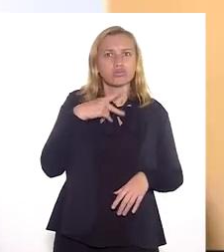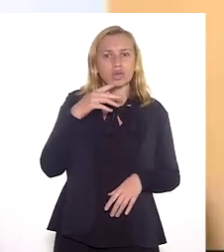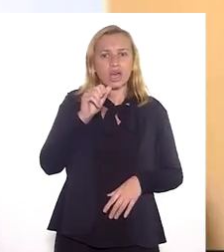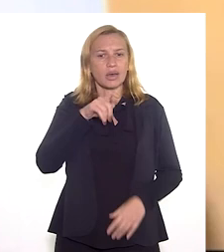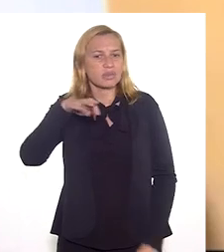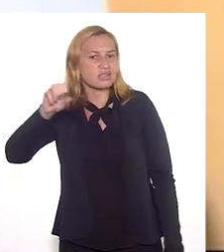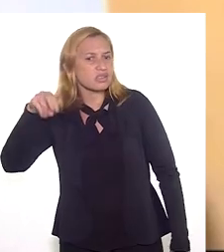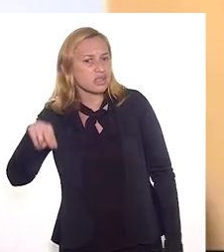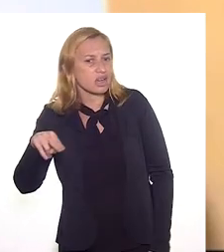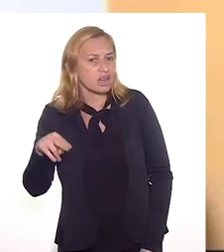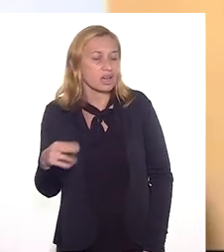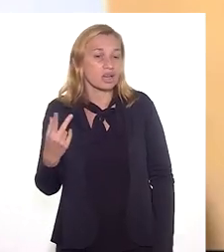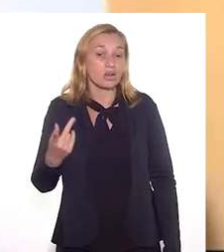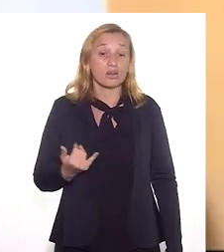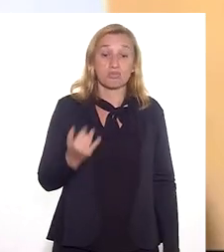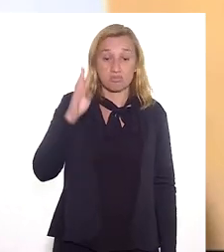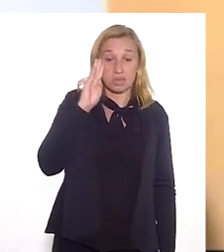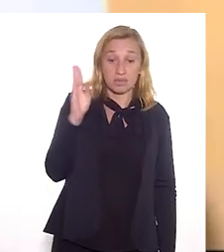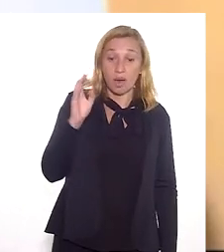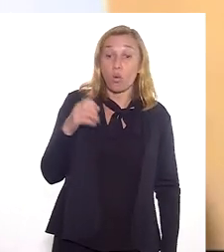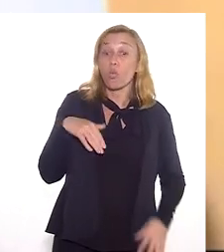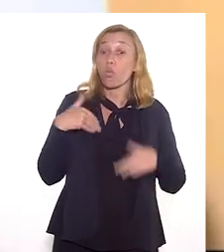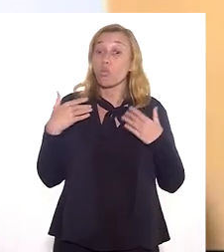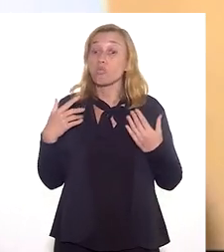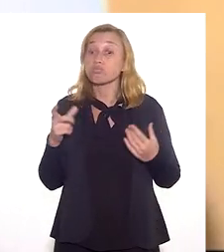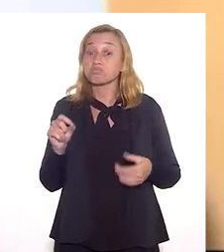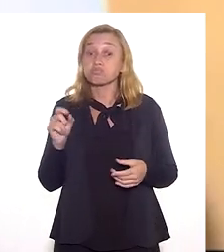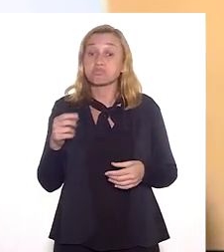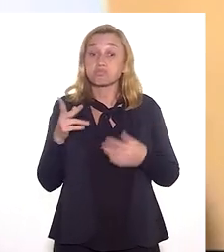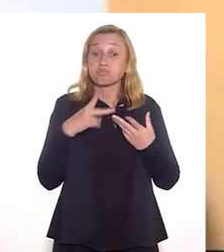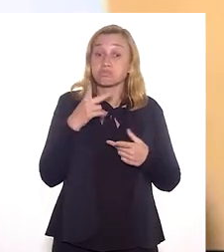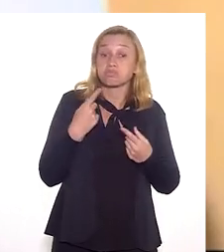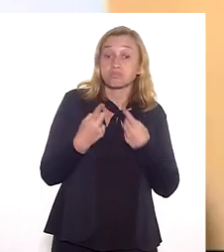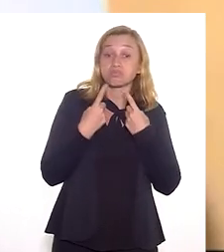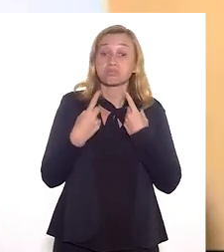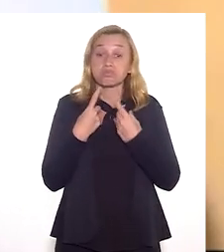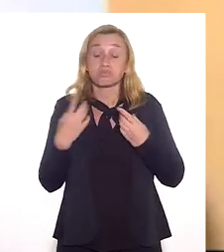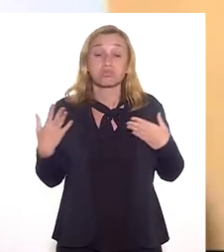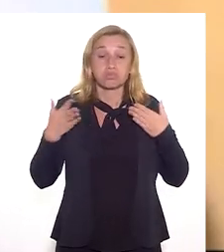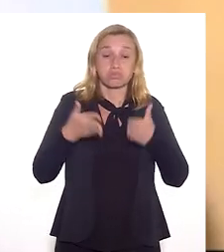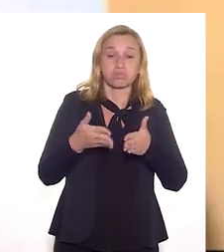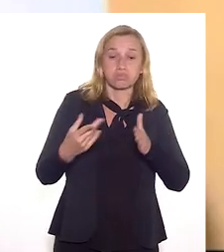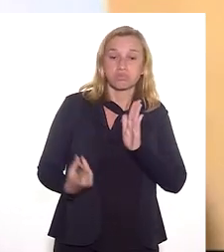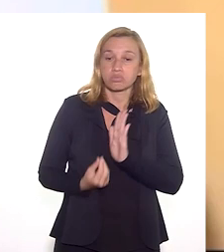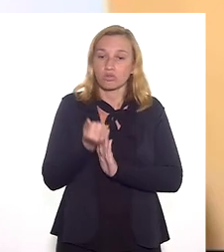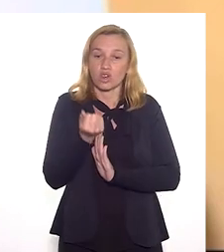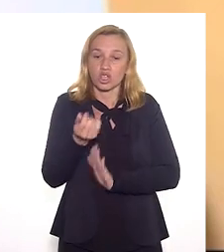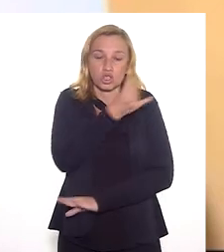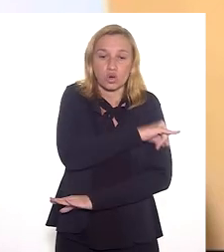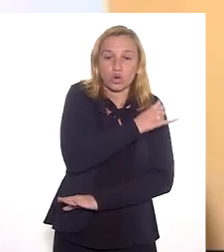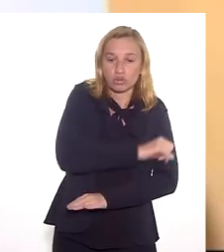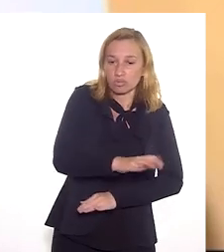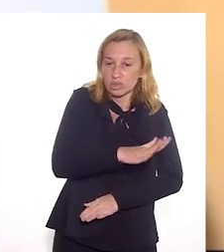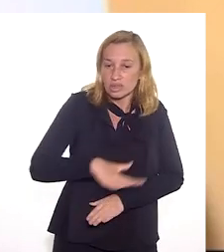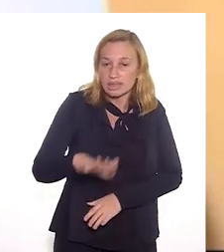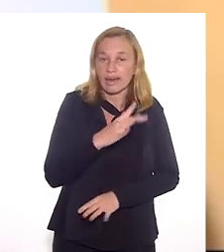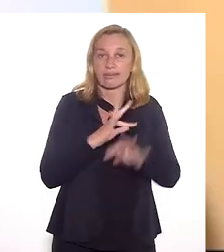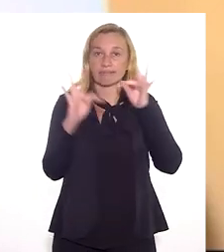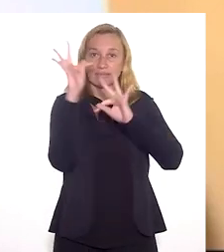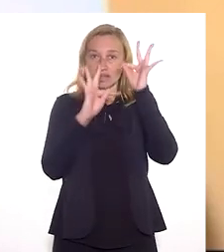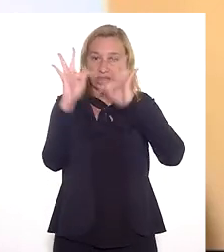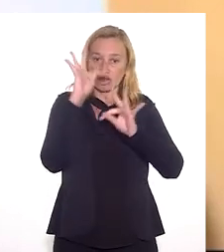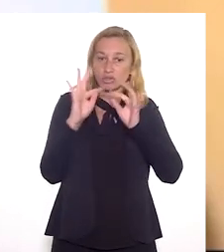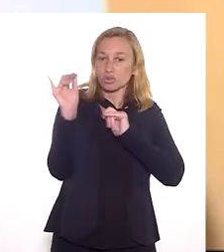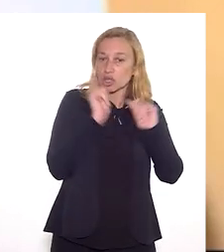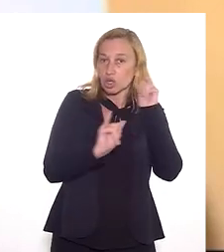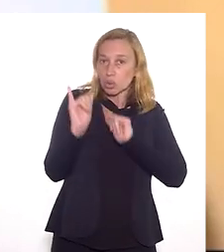Aí voltando, você falou do Web Summit como a cereja do bolo, mas o que está sendo também tratado como foco dentro do Invest Rio,